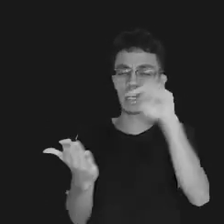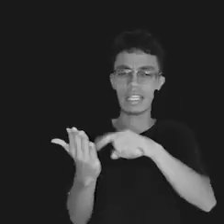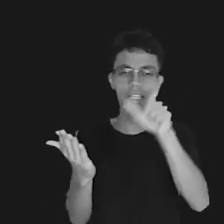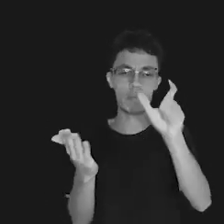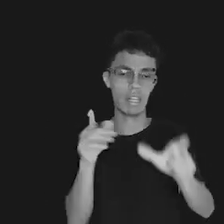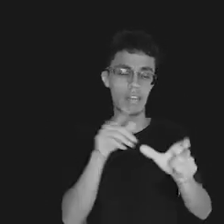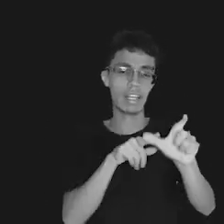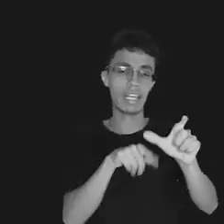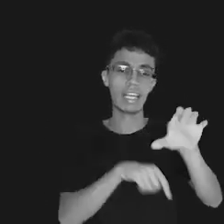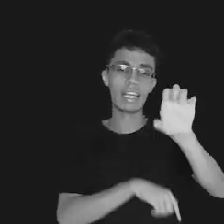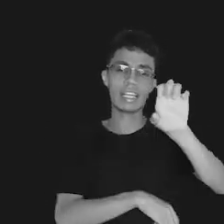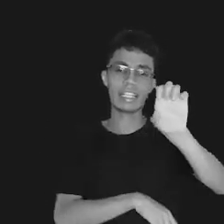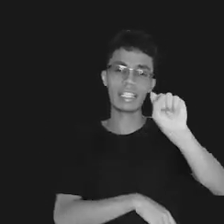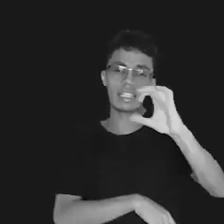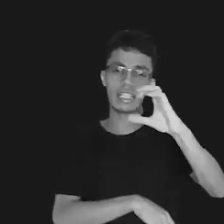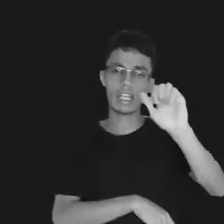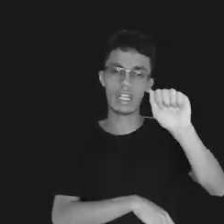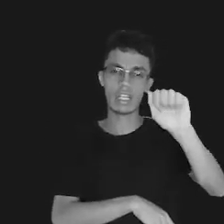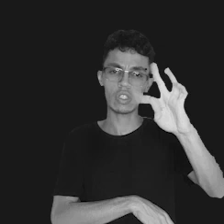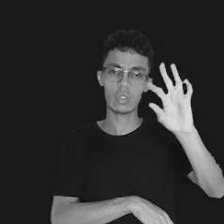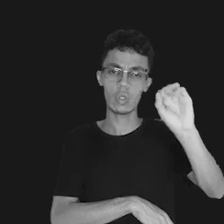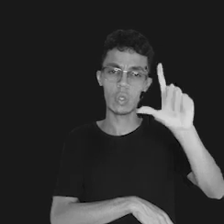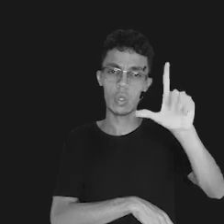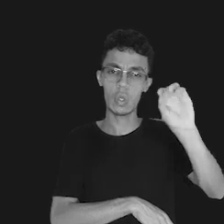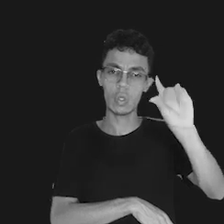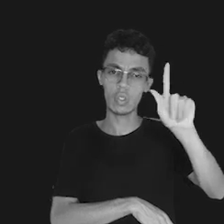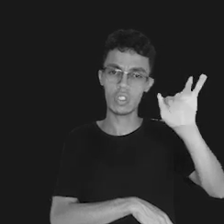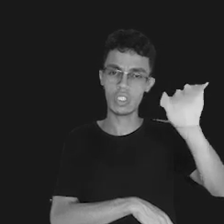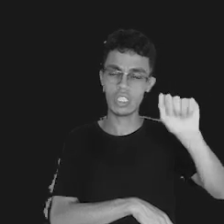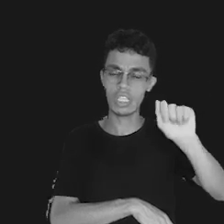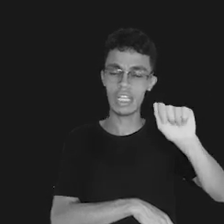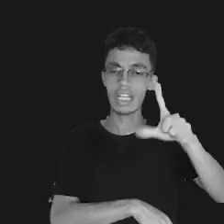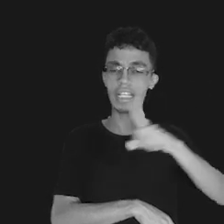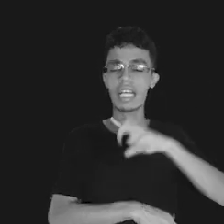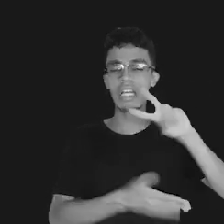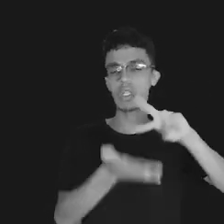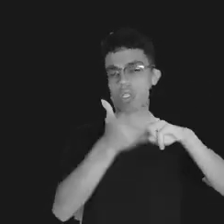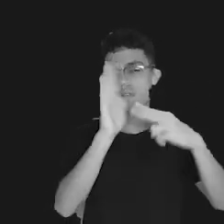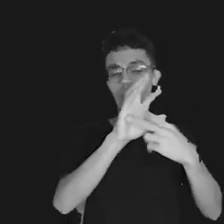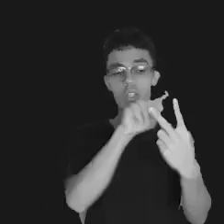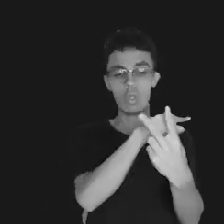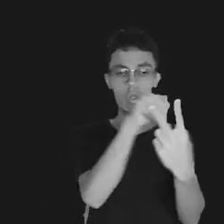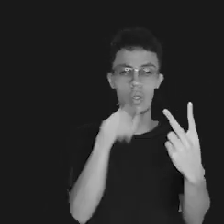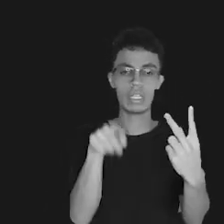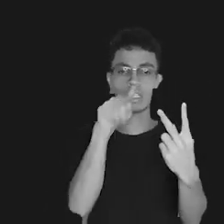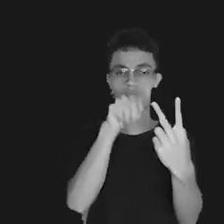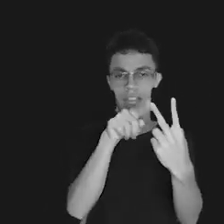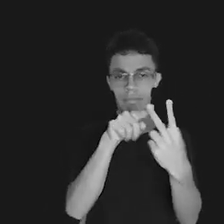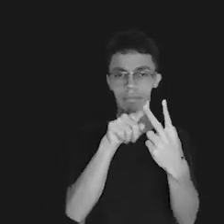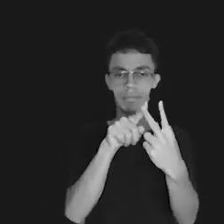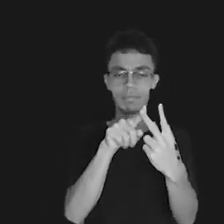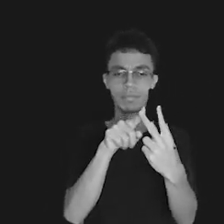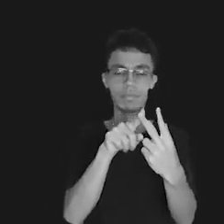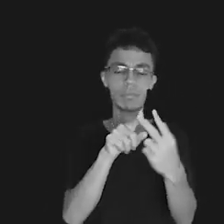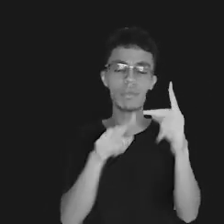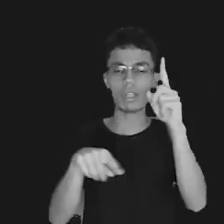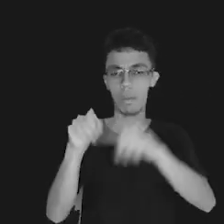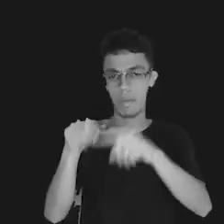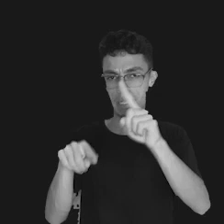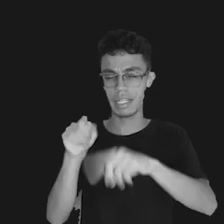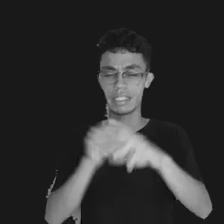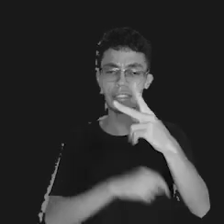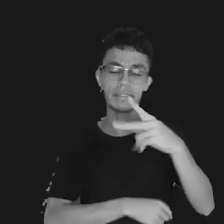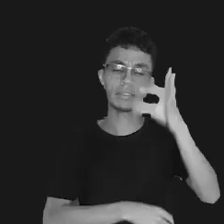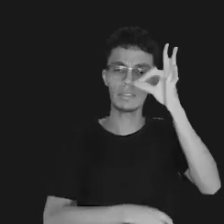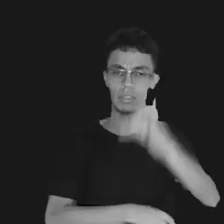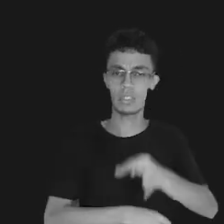palavra escatologia tem dois significados, dois sentidos. Um é essa tua matéria.